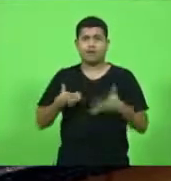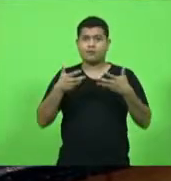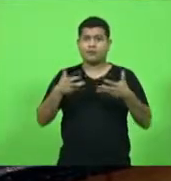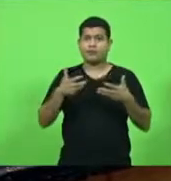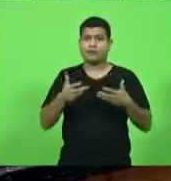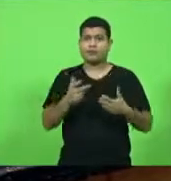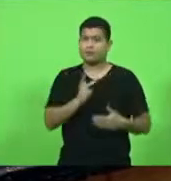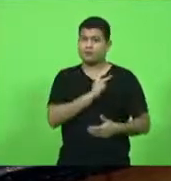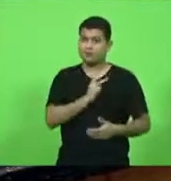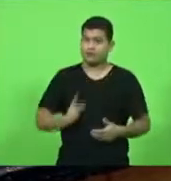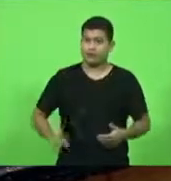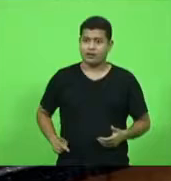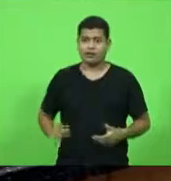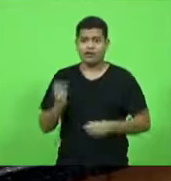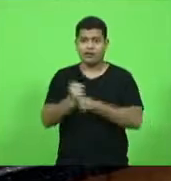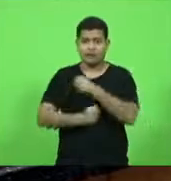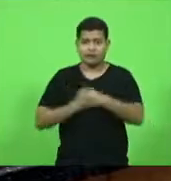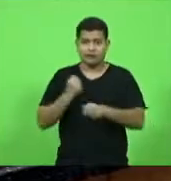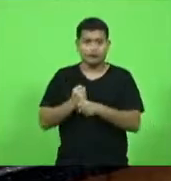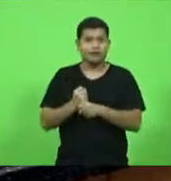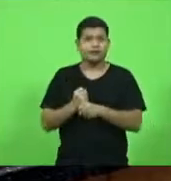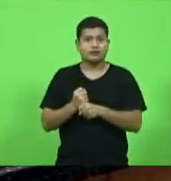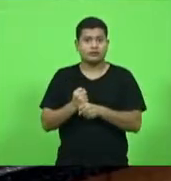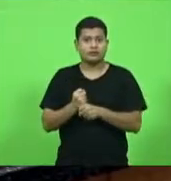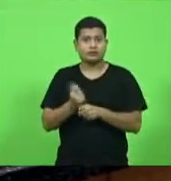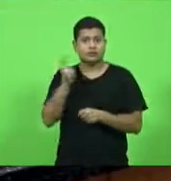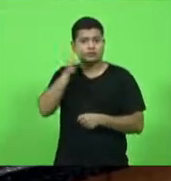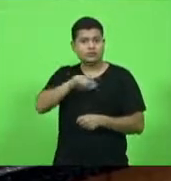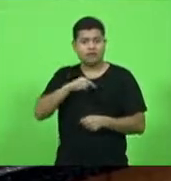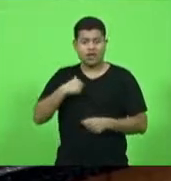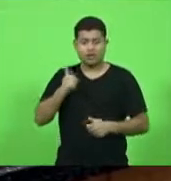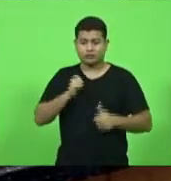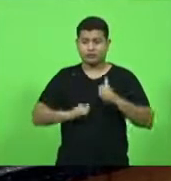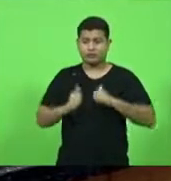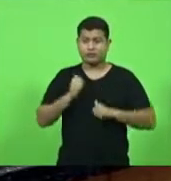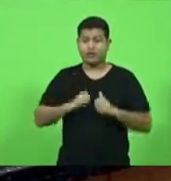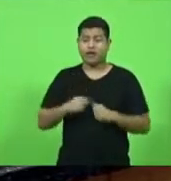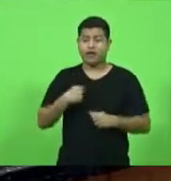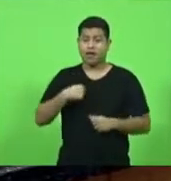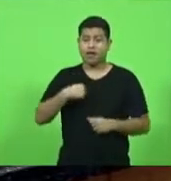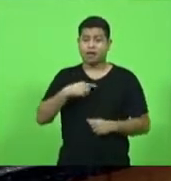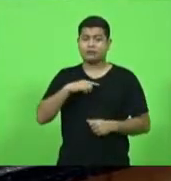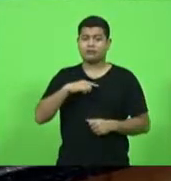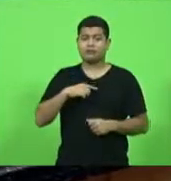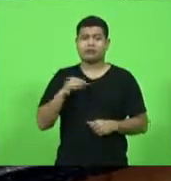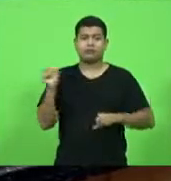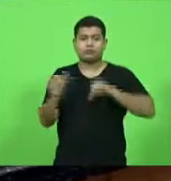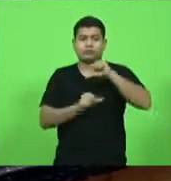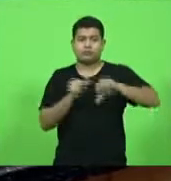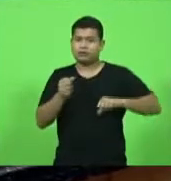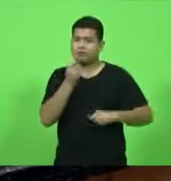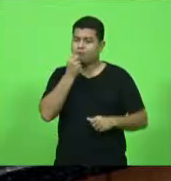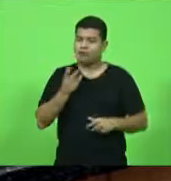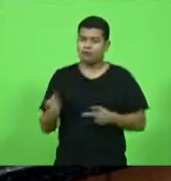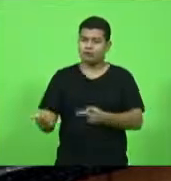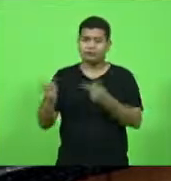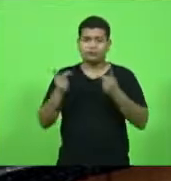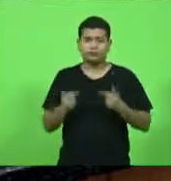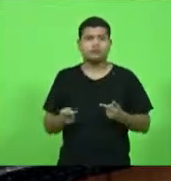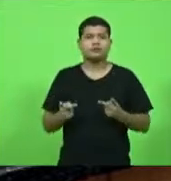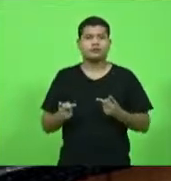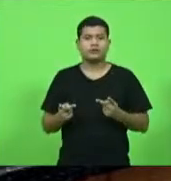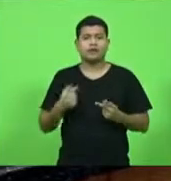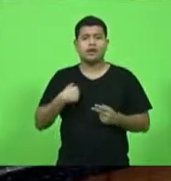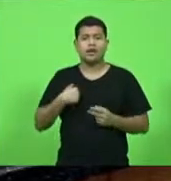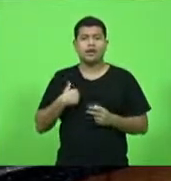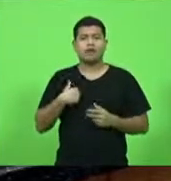mim. Tá? Eu tenho essa expectativa, né? Toda mudança ela é bem-vinda, ela é salutar, e eu gostaria muito que essa mudança